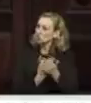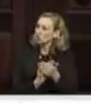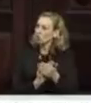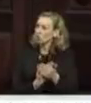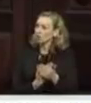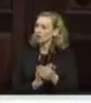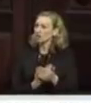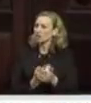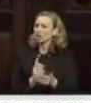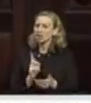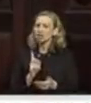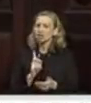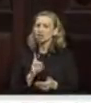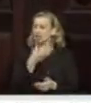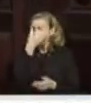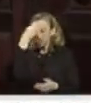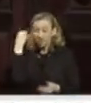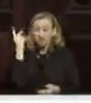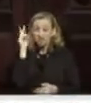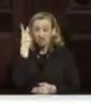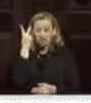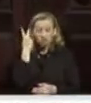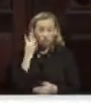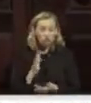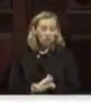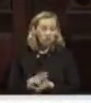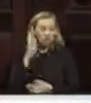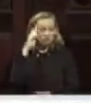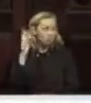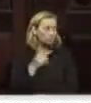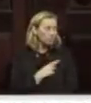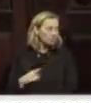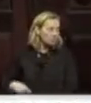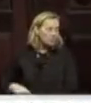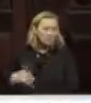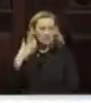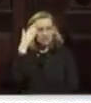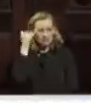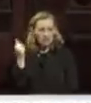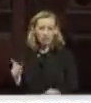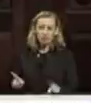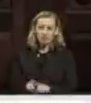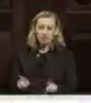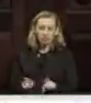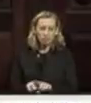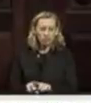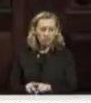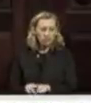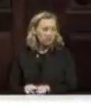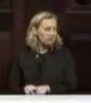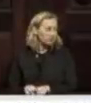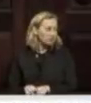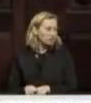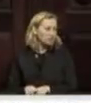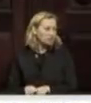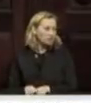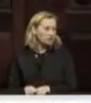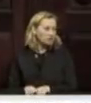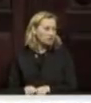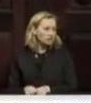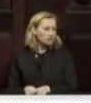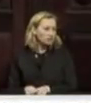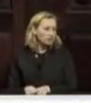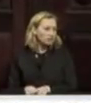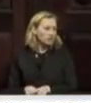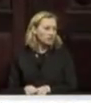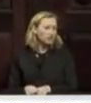raízes históricas. Vossa Excelência, do PDT, sabe muito bem, inclusive pelas heranças brizolistas, o